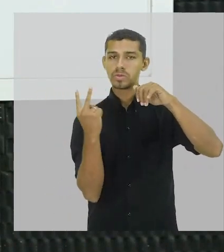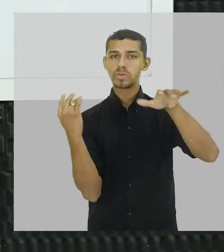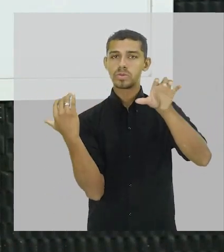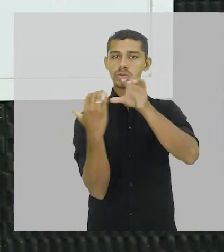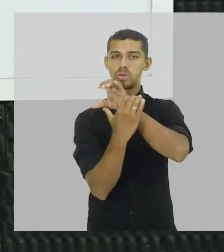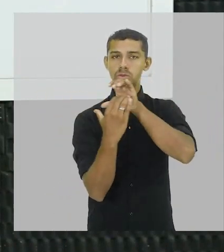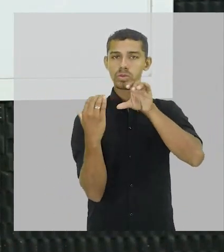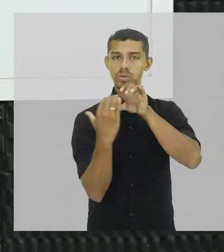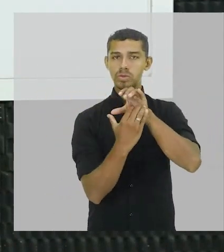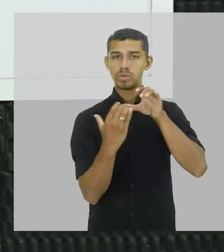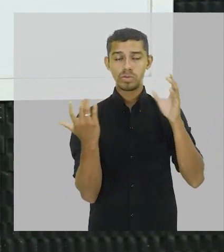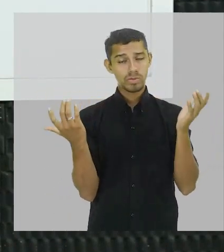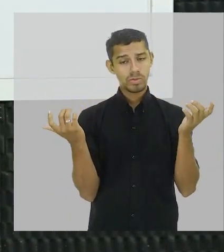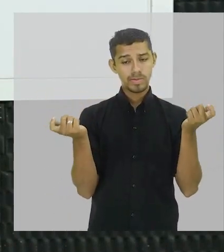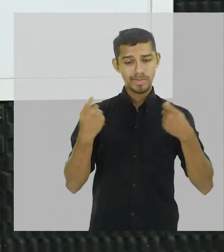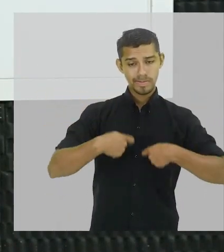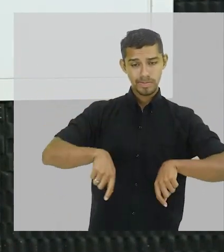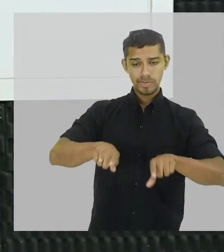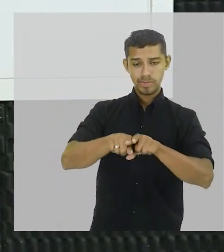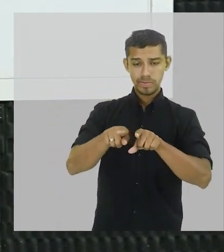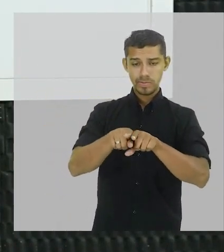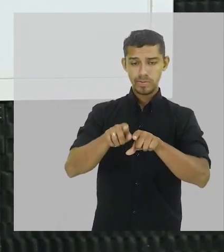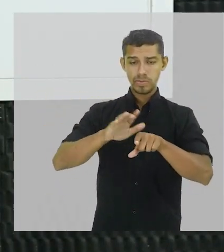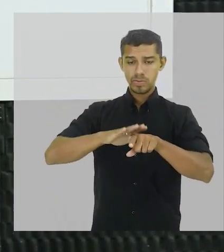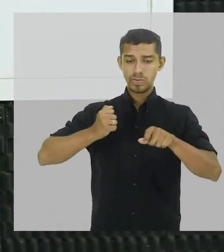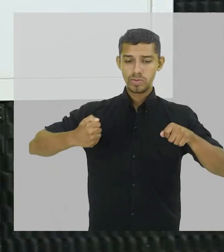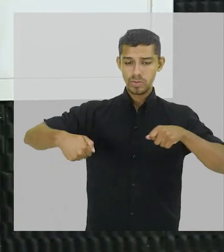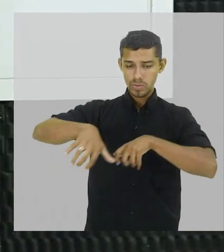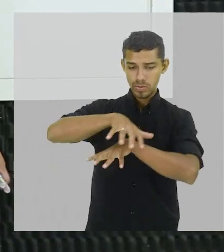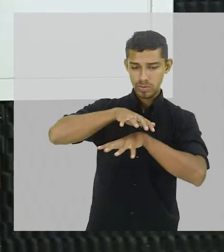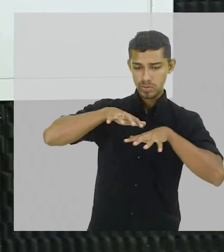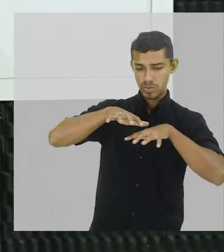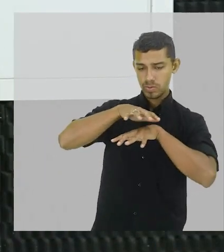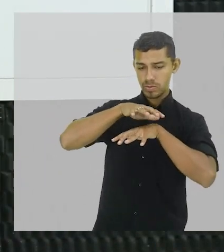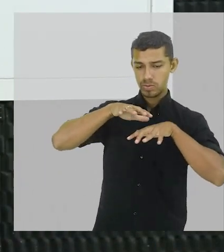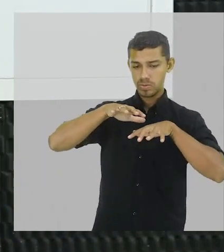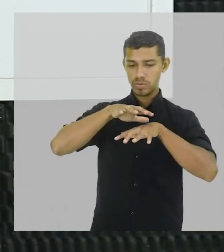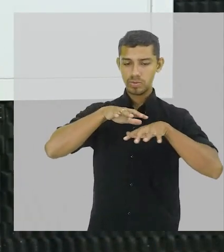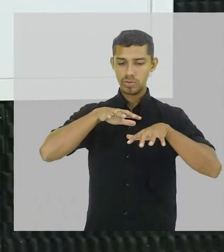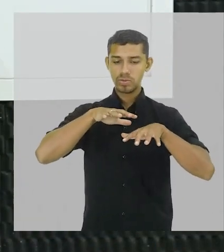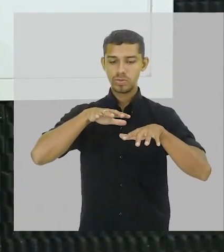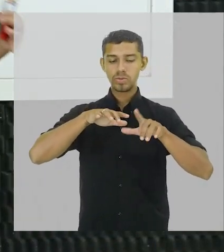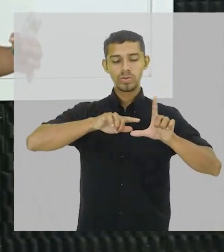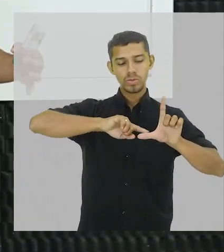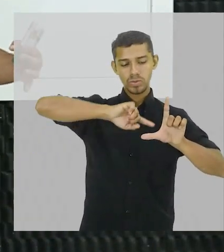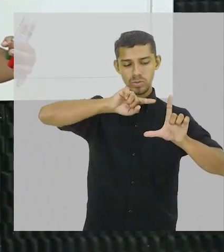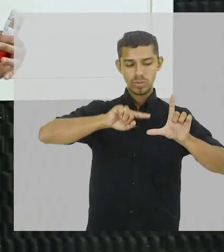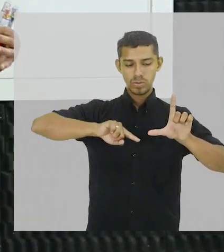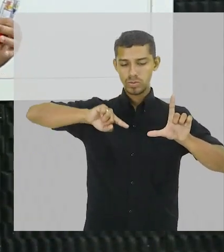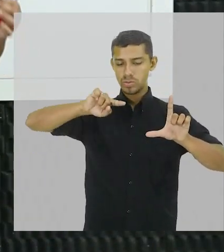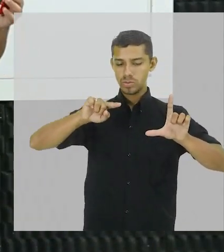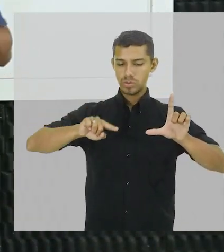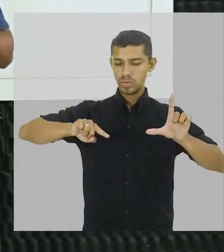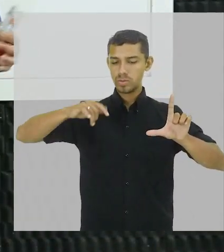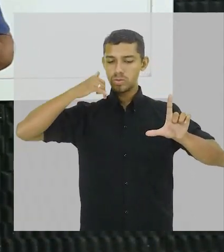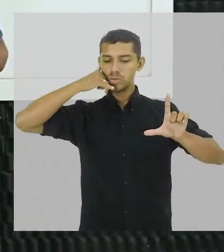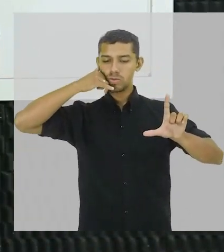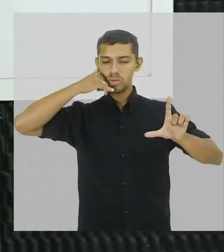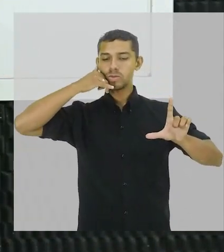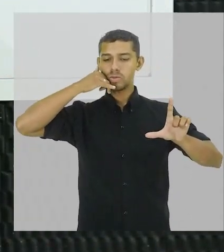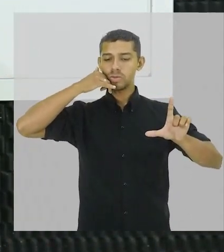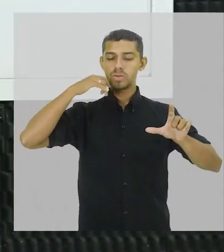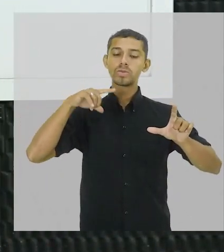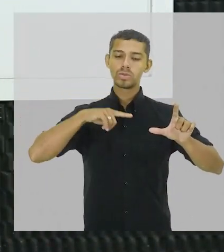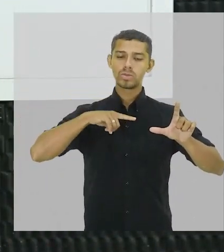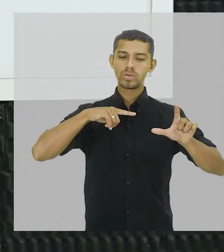ali ondas eletromagnéticas, certo? Tanto a onda do celular quanto a onda de comunicação, né, entre